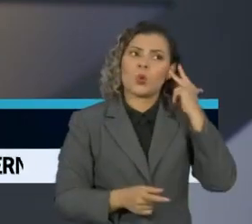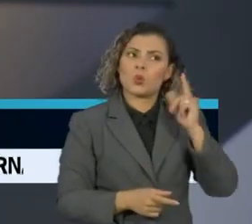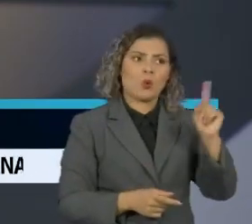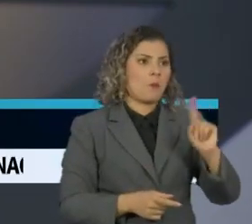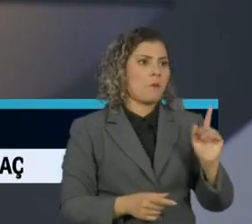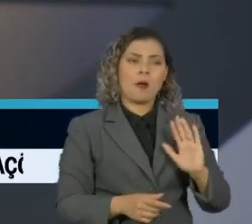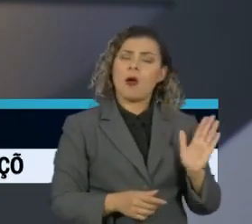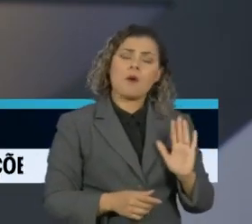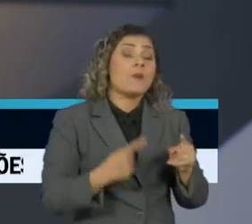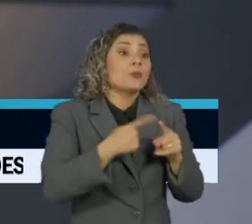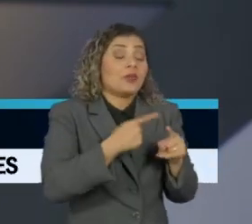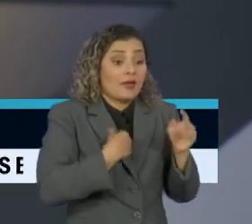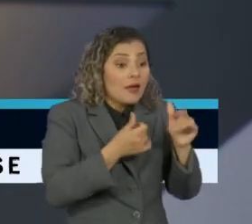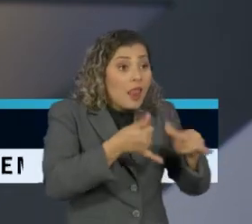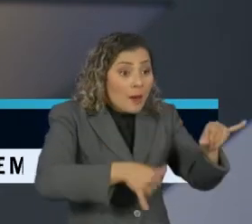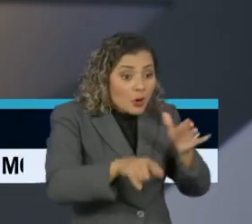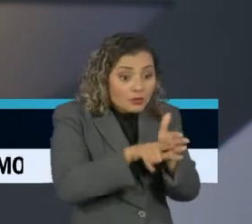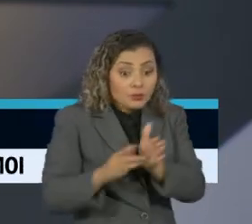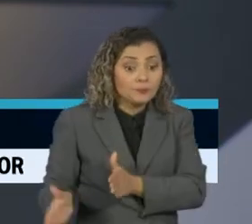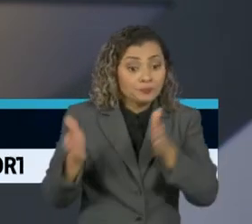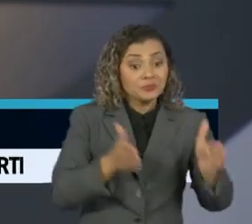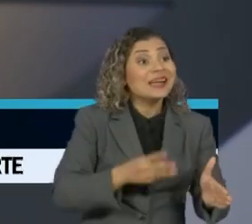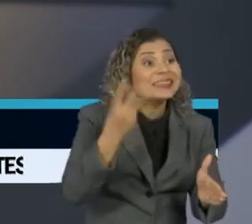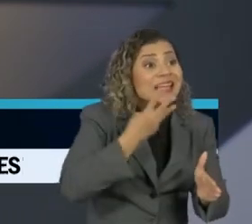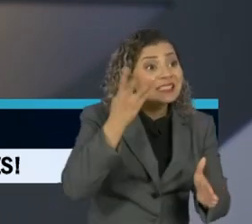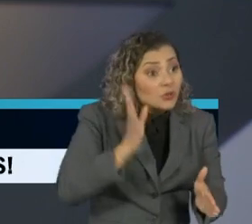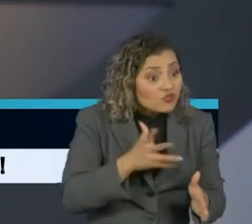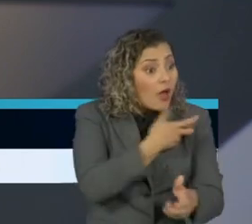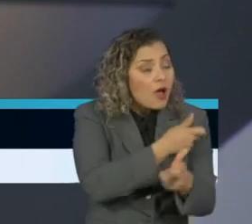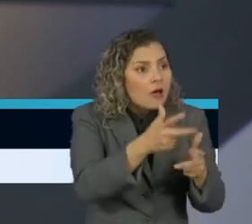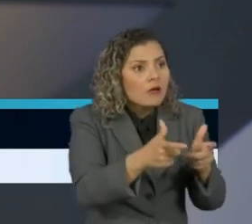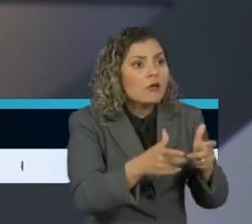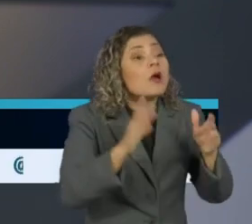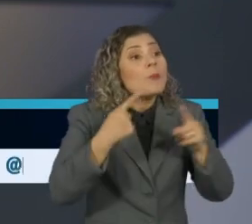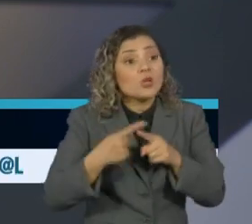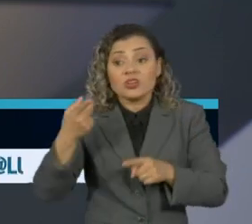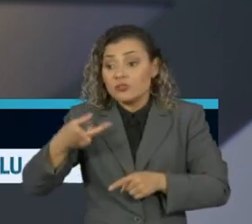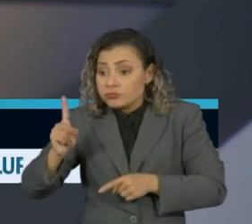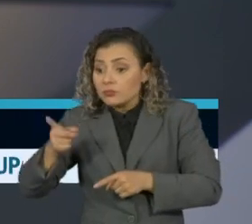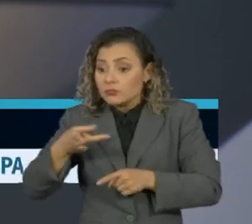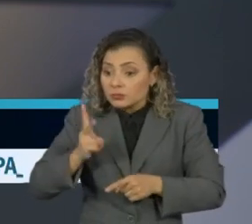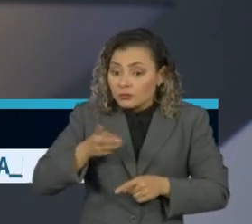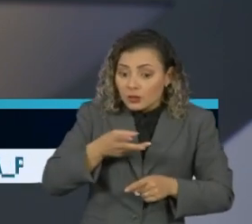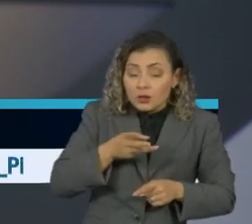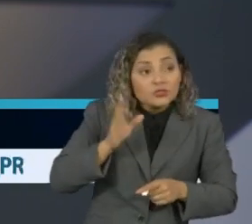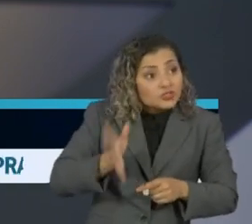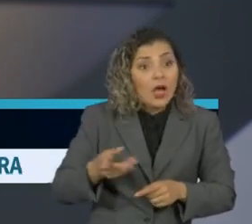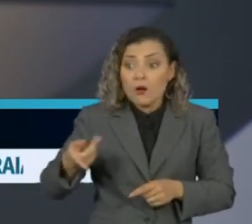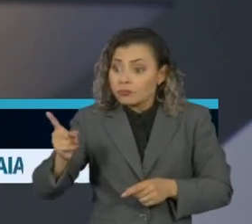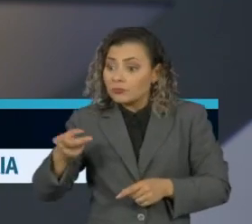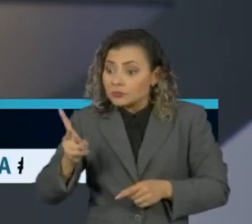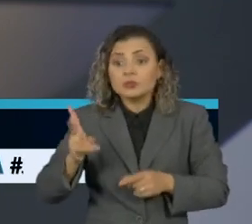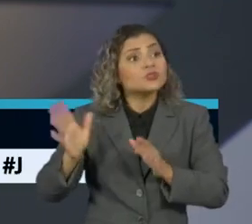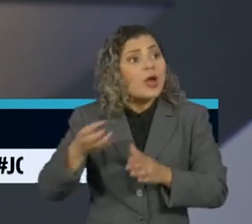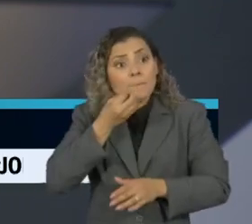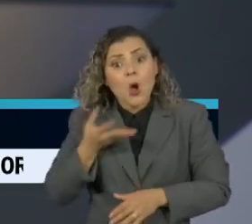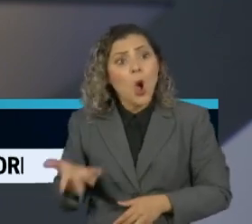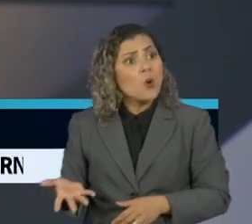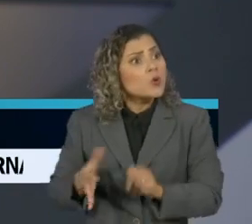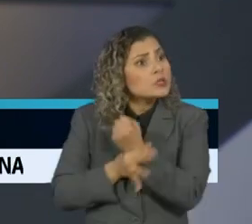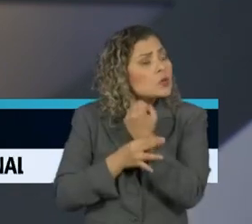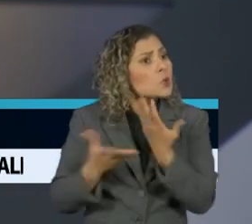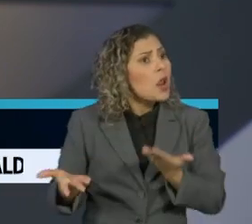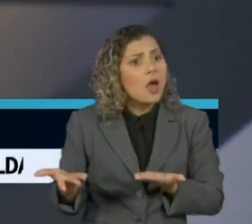quando você faz uma vacina na fase 3 já tá na fase 3 o que você passou as fases iniciais e Ela mostrou um nível de segurança